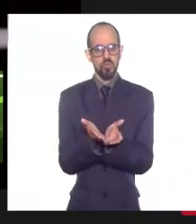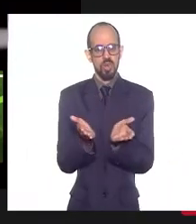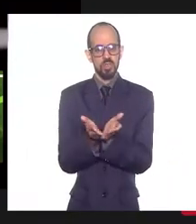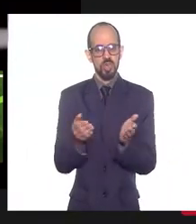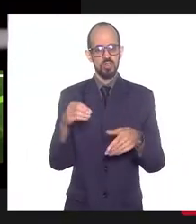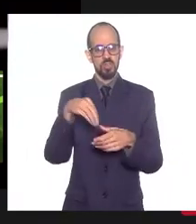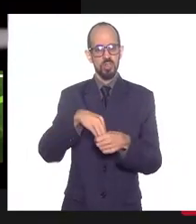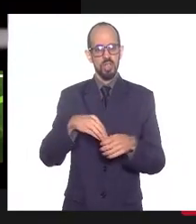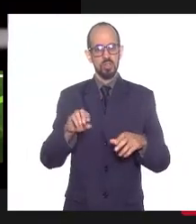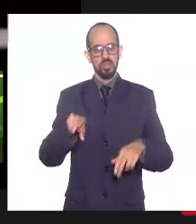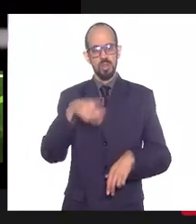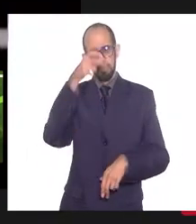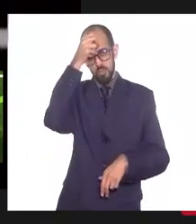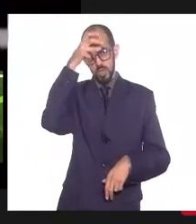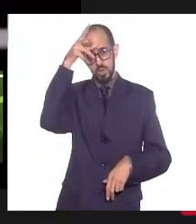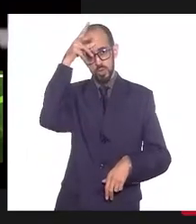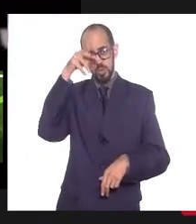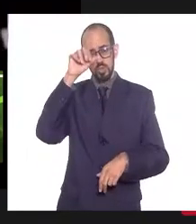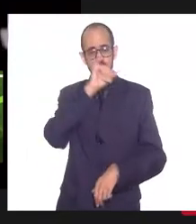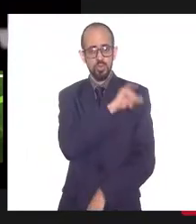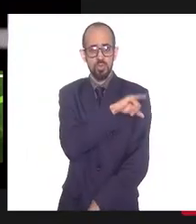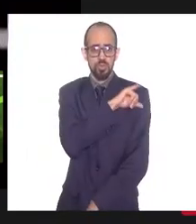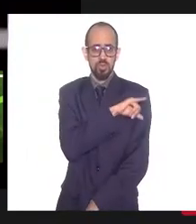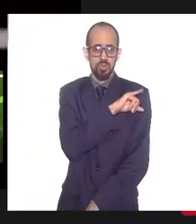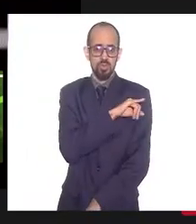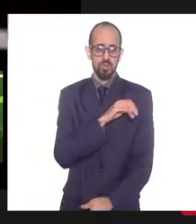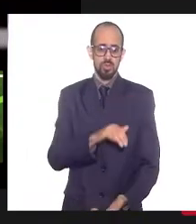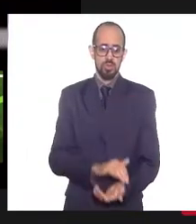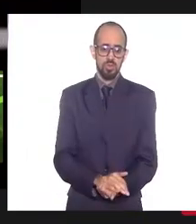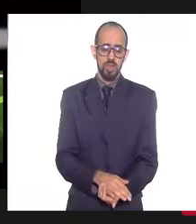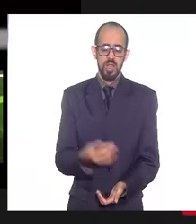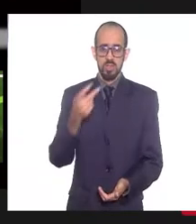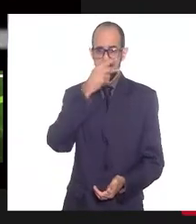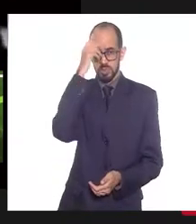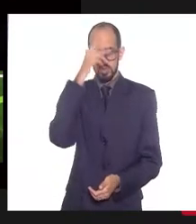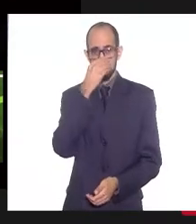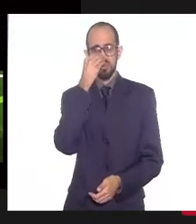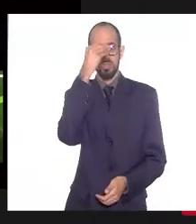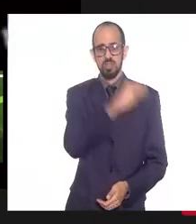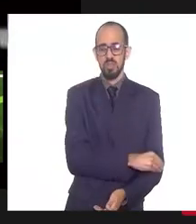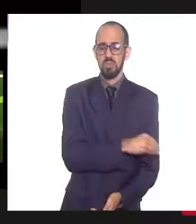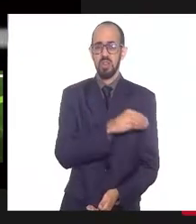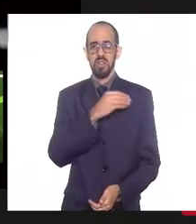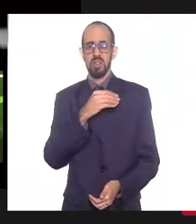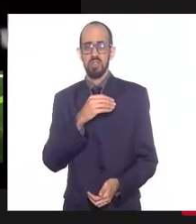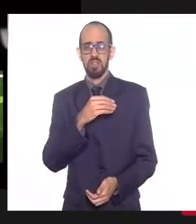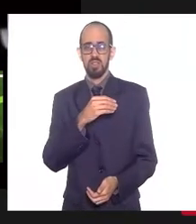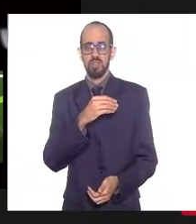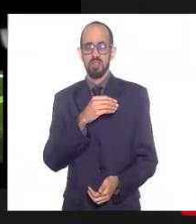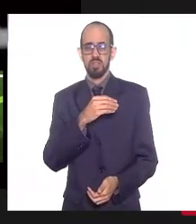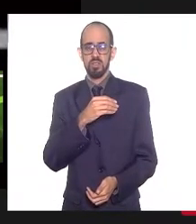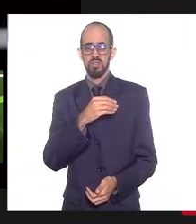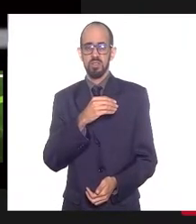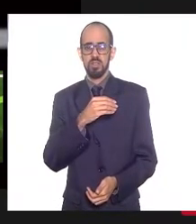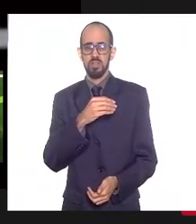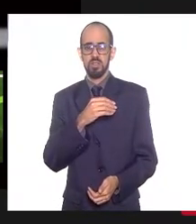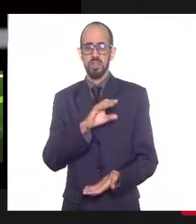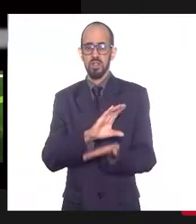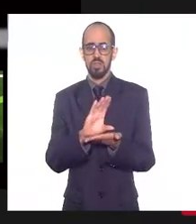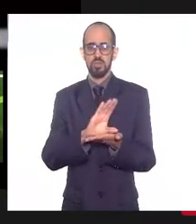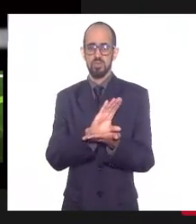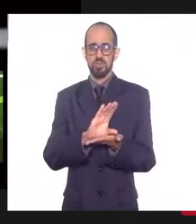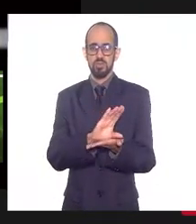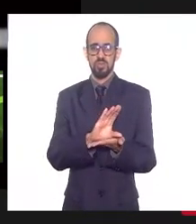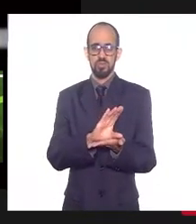Janeiro. Ou seja, as pessoas pisotearam, atropelaram, cuspiram na Constituição